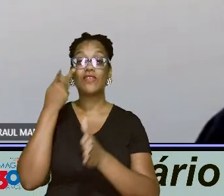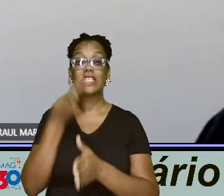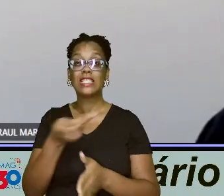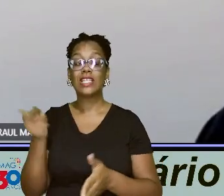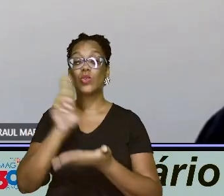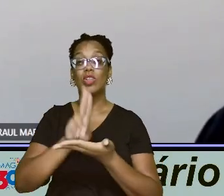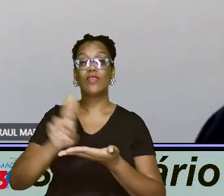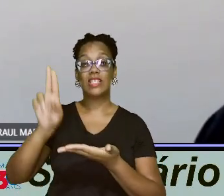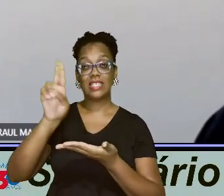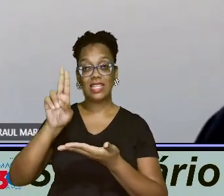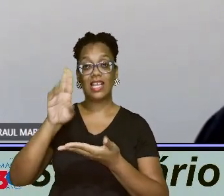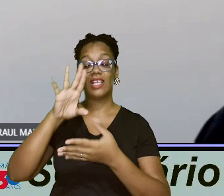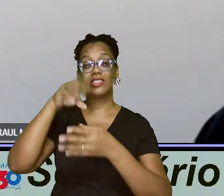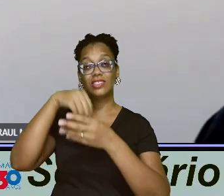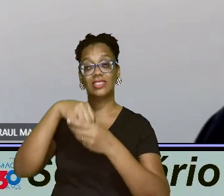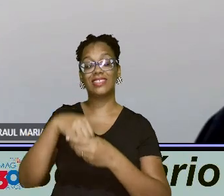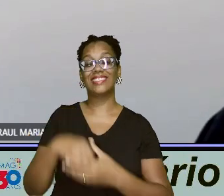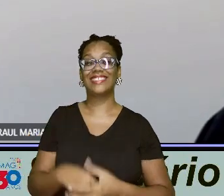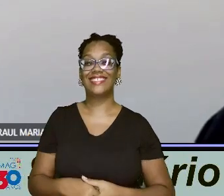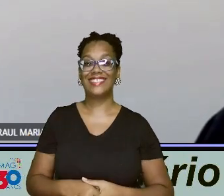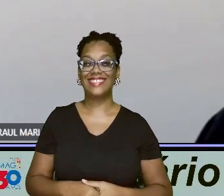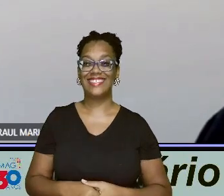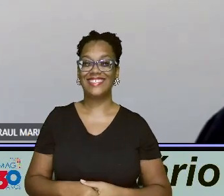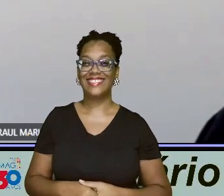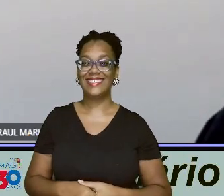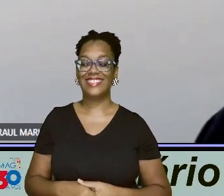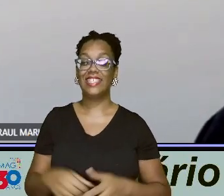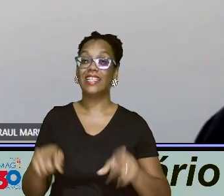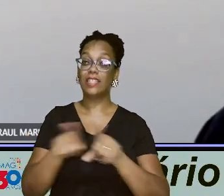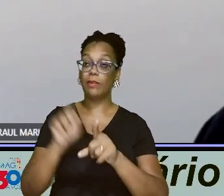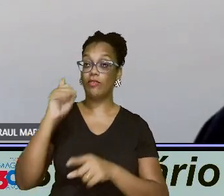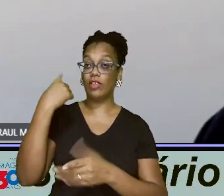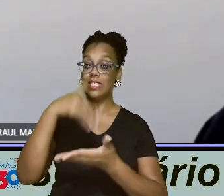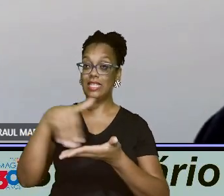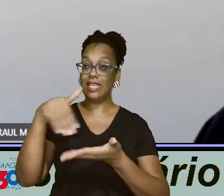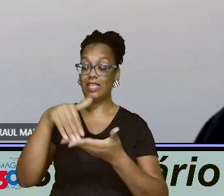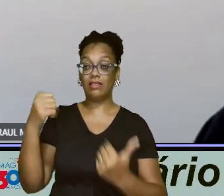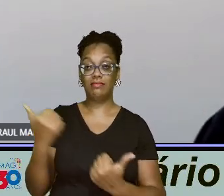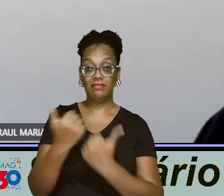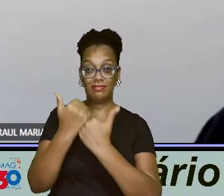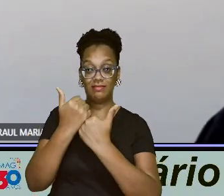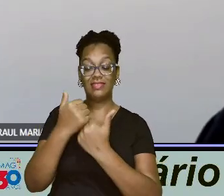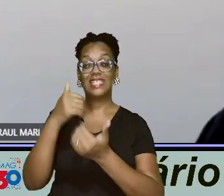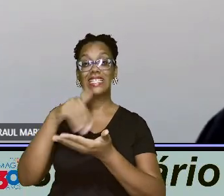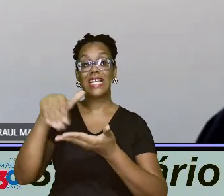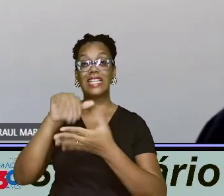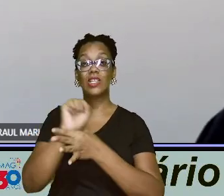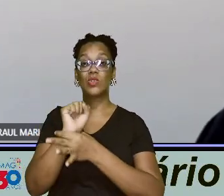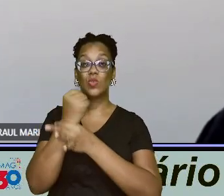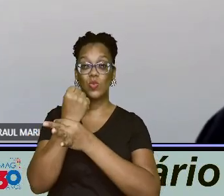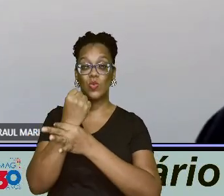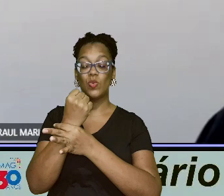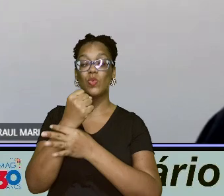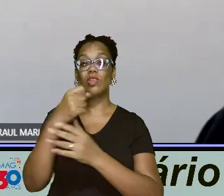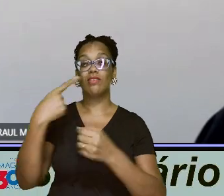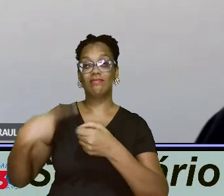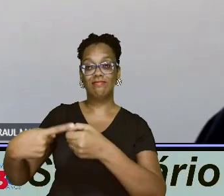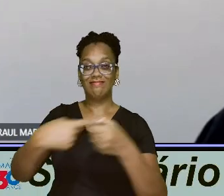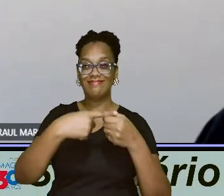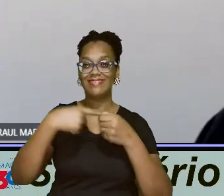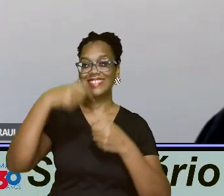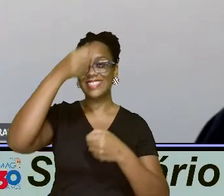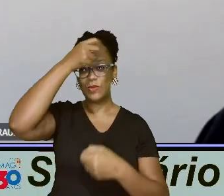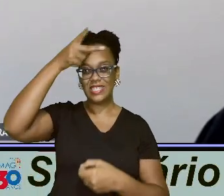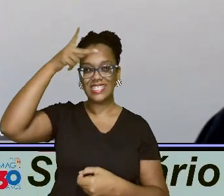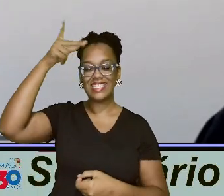de Firenze. Foi também secretária adjunta e secretária de Segurança Urbana do município de São Paulo. É membro